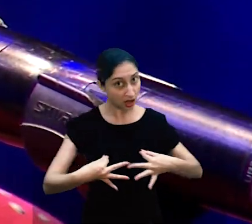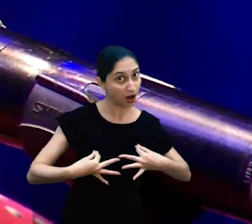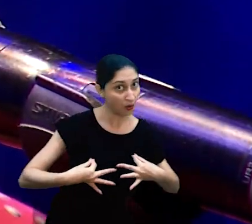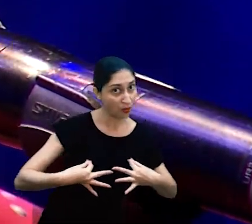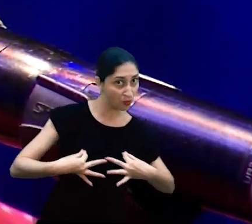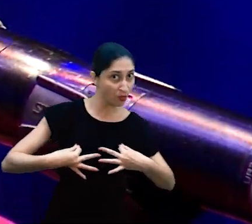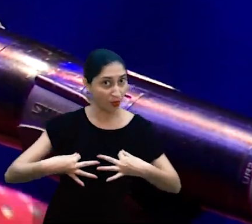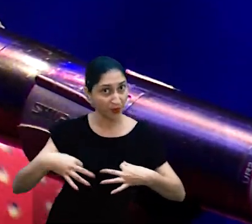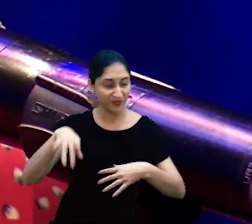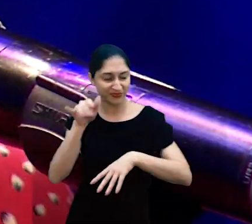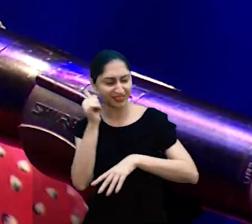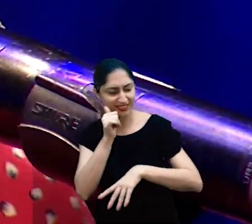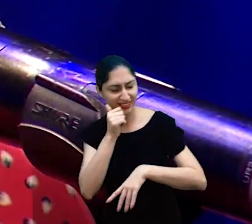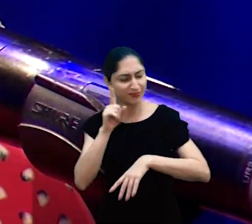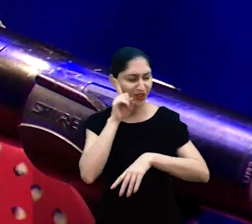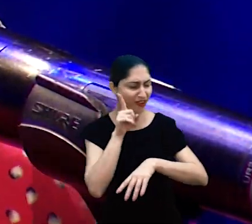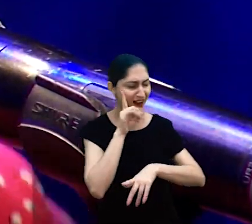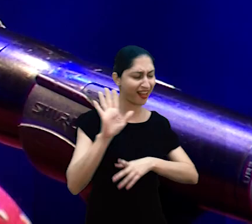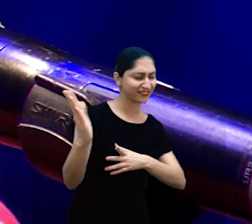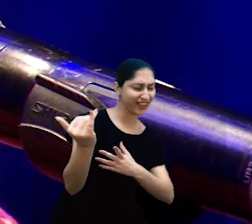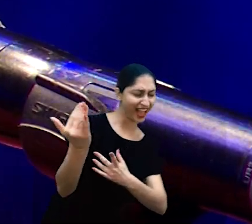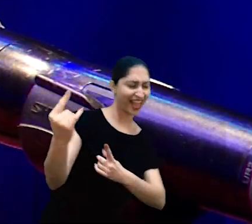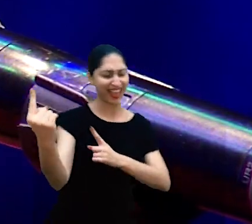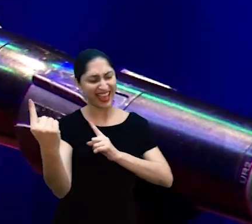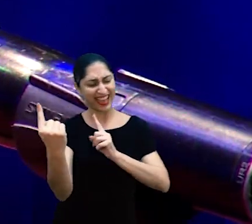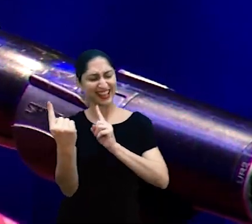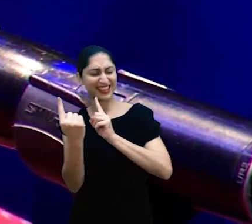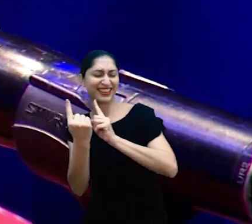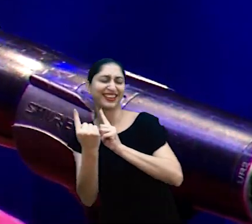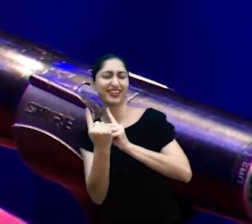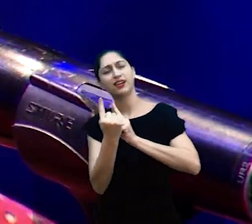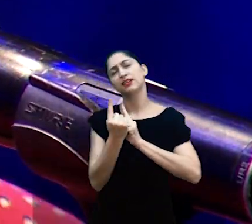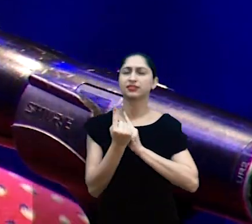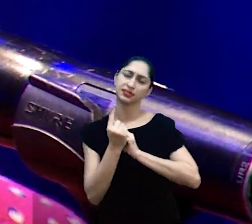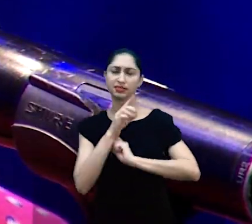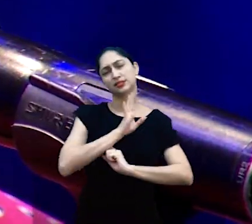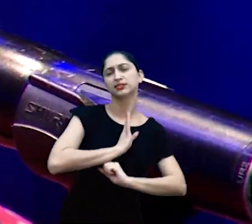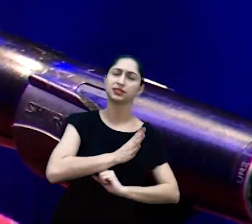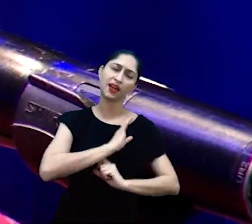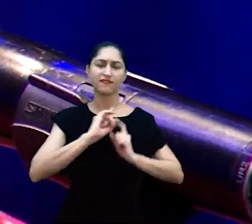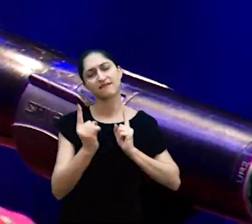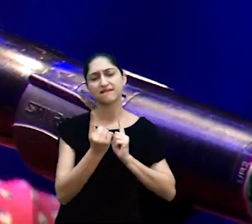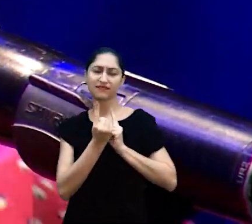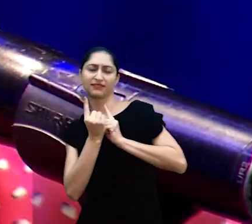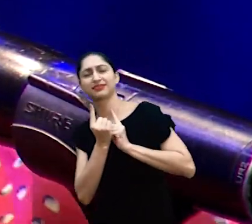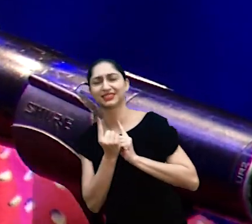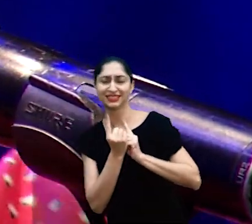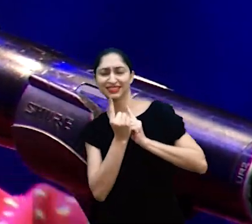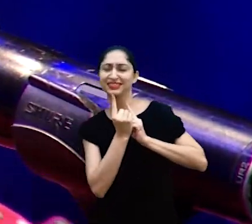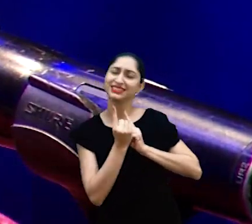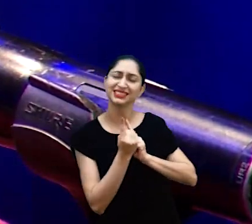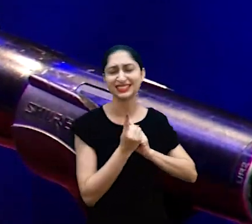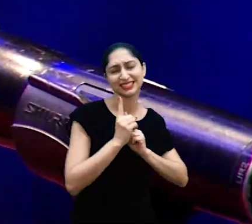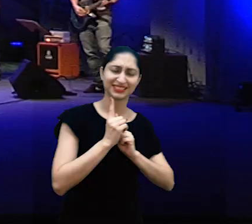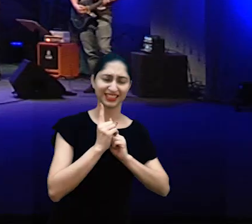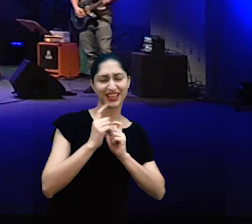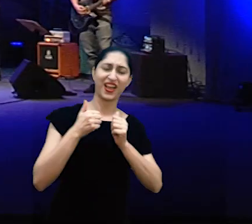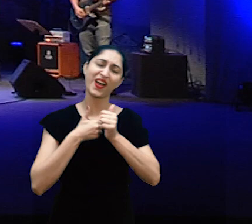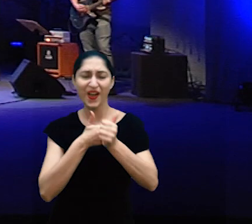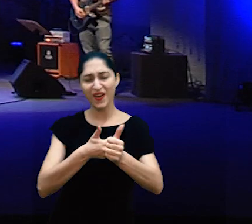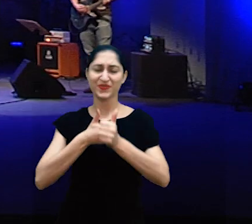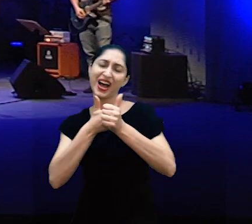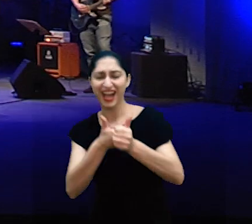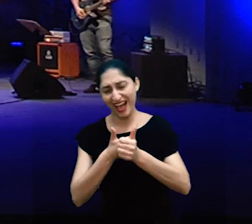prestar atenção. Morena, chegue pra cá, vem junto ao meu coração. Depois é só me